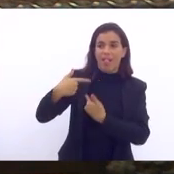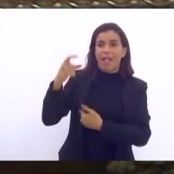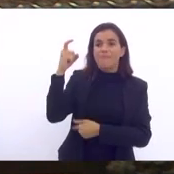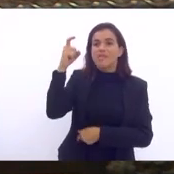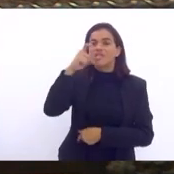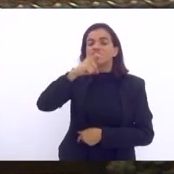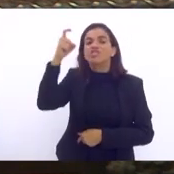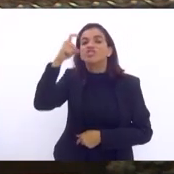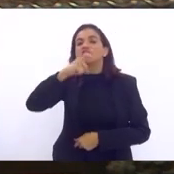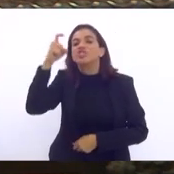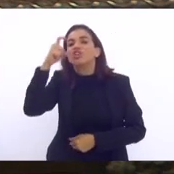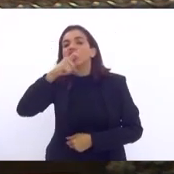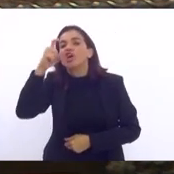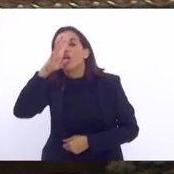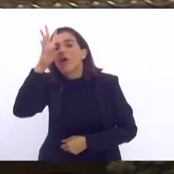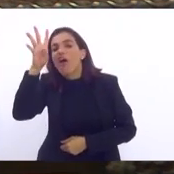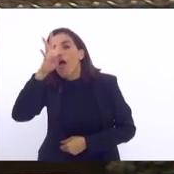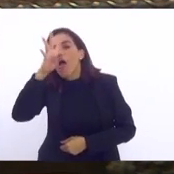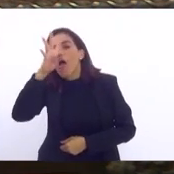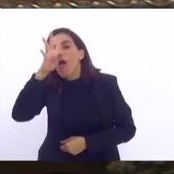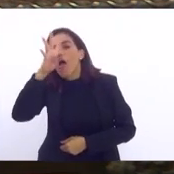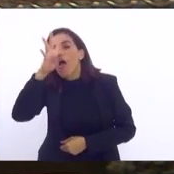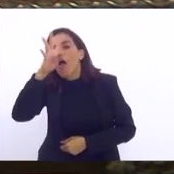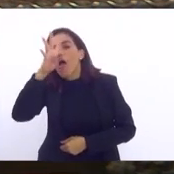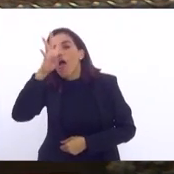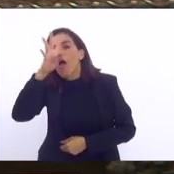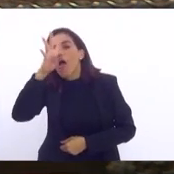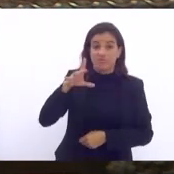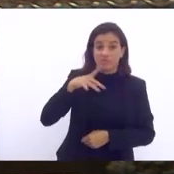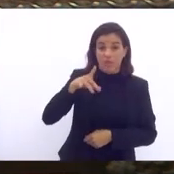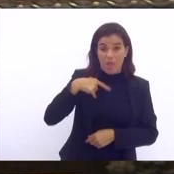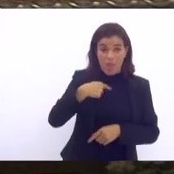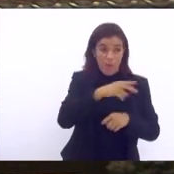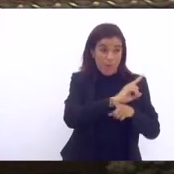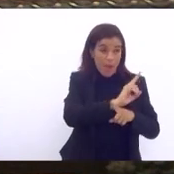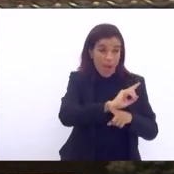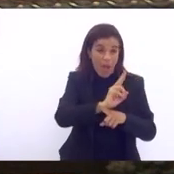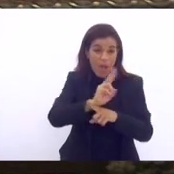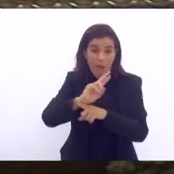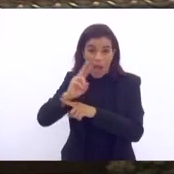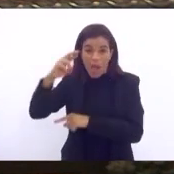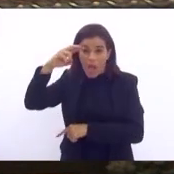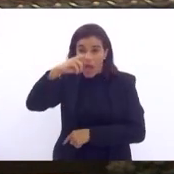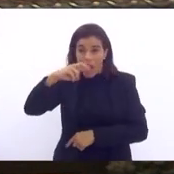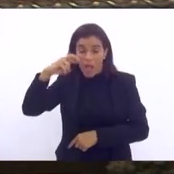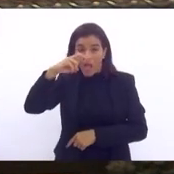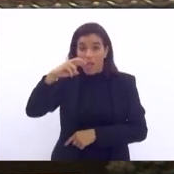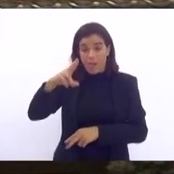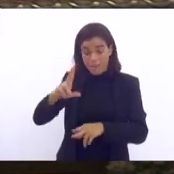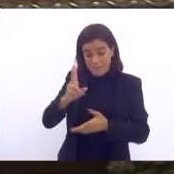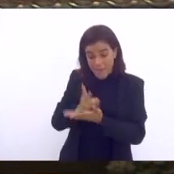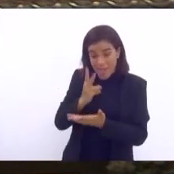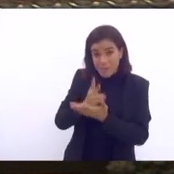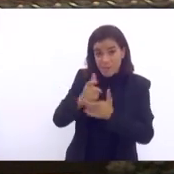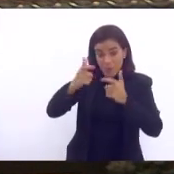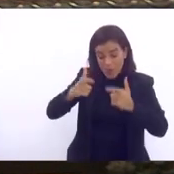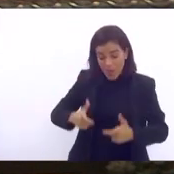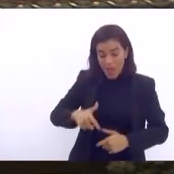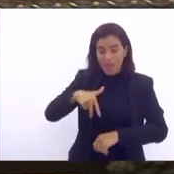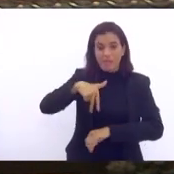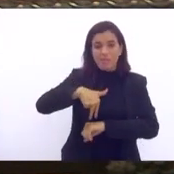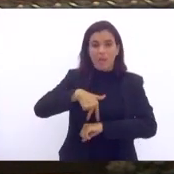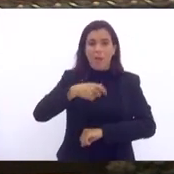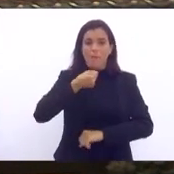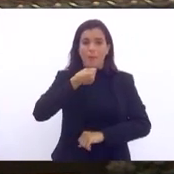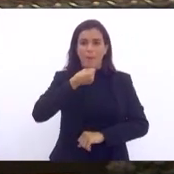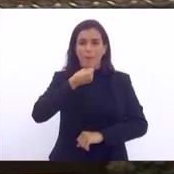tentando demonizar as minhas fiscalizações. Mas em 2020, através dessa tribuna aqui, eu denunciei uma grande